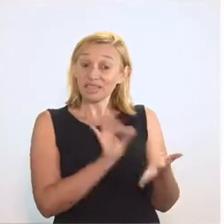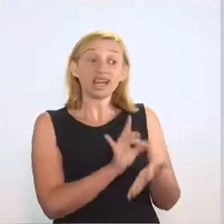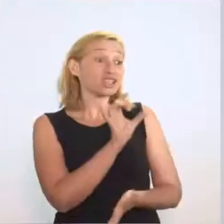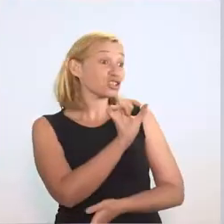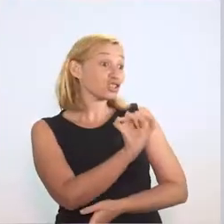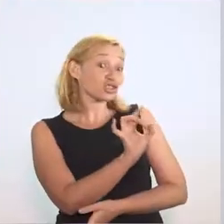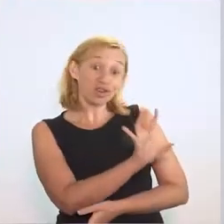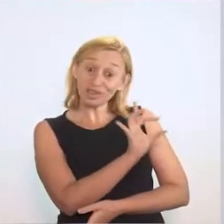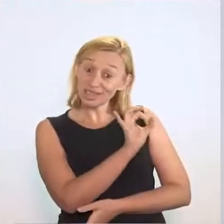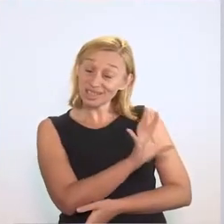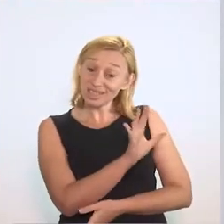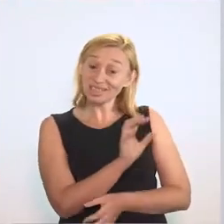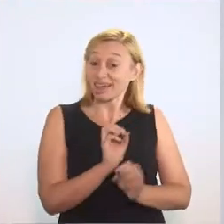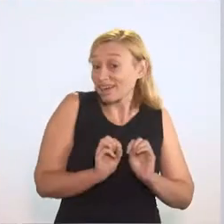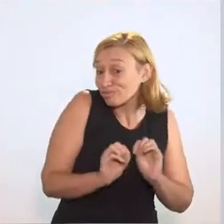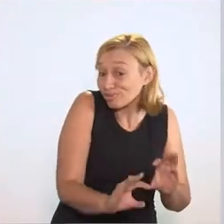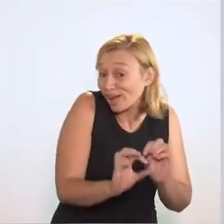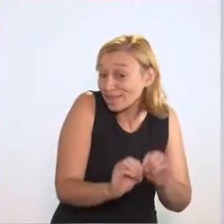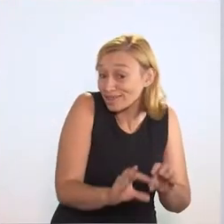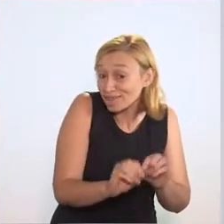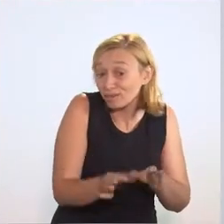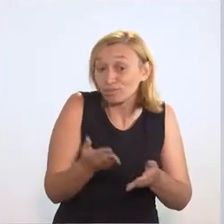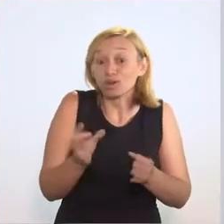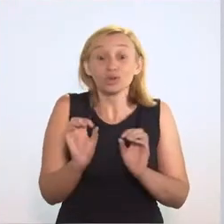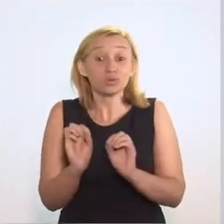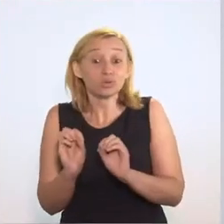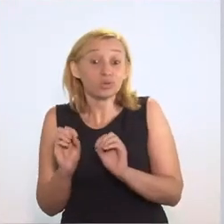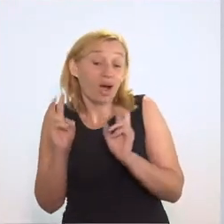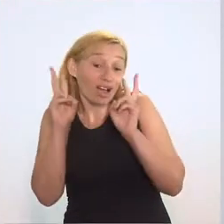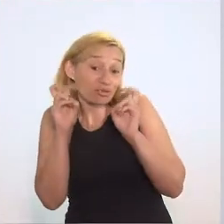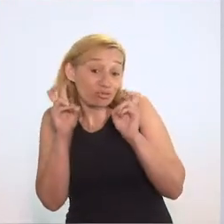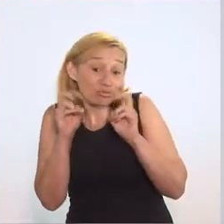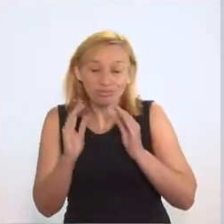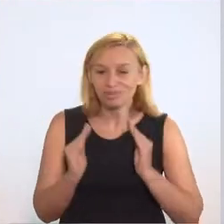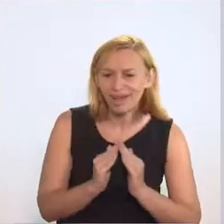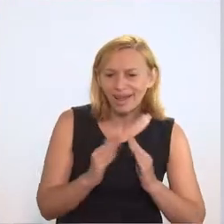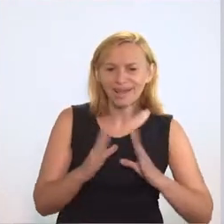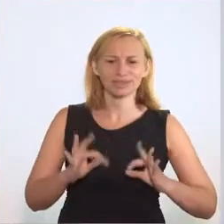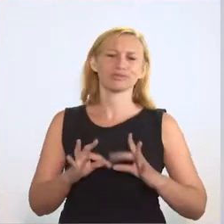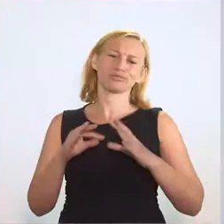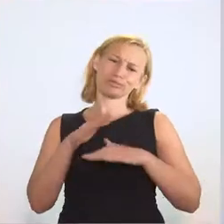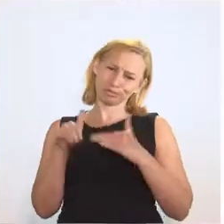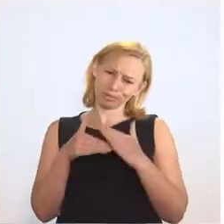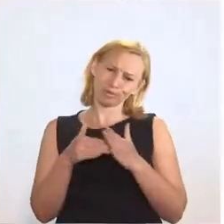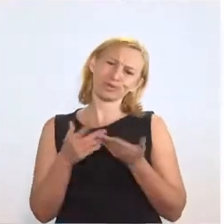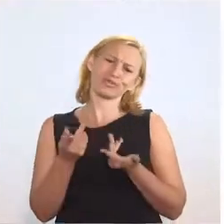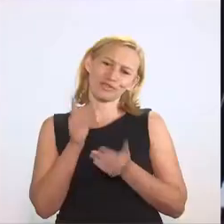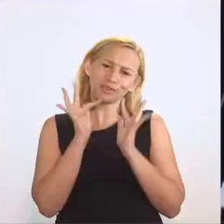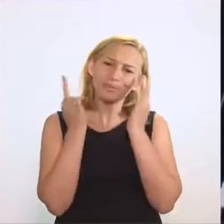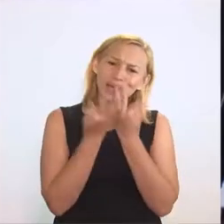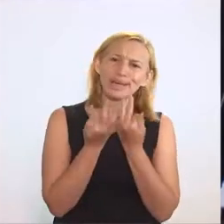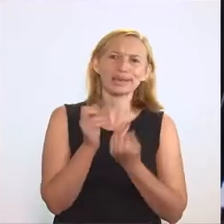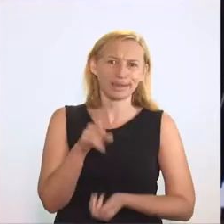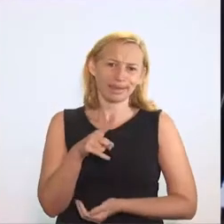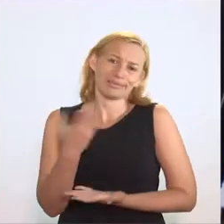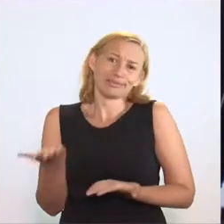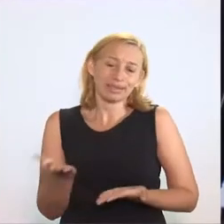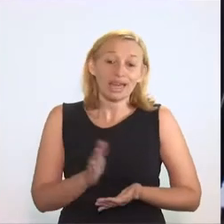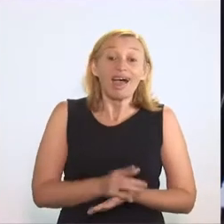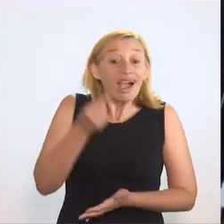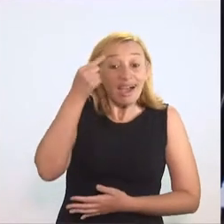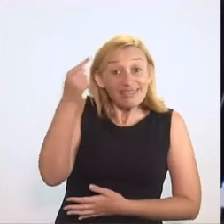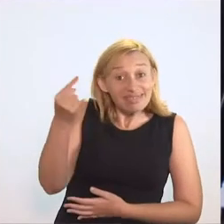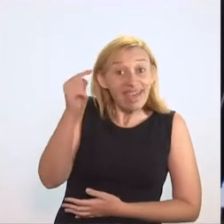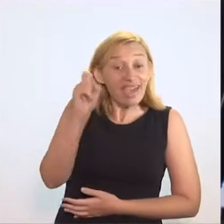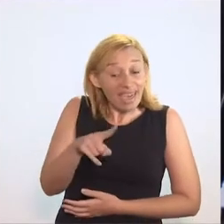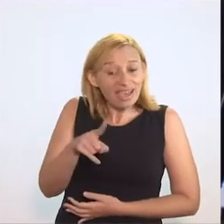na educação dos filhos, nas questões da casa, enfim, de toda a família. Estão ali à frente de tudo.